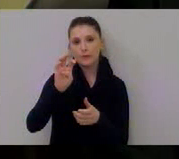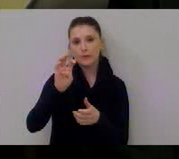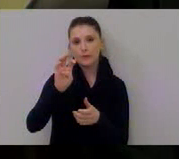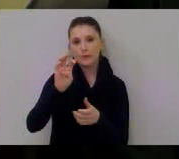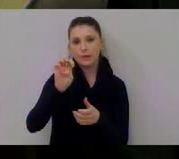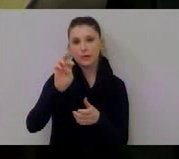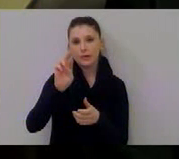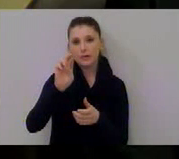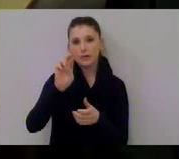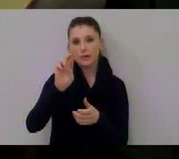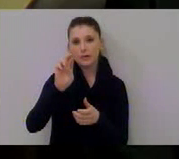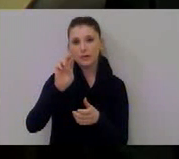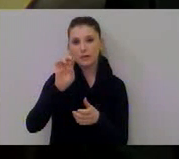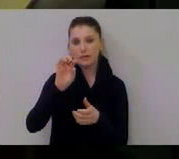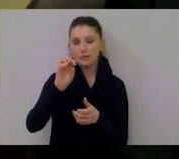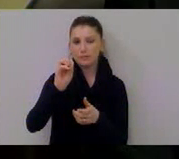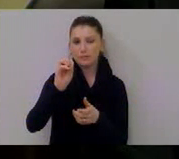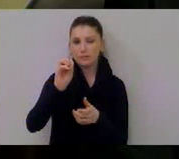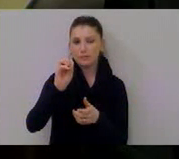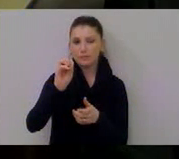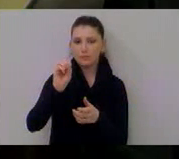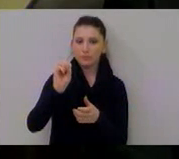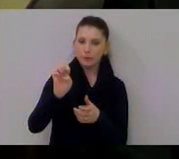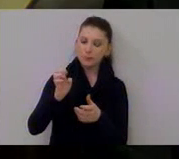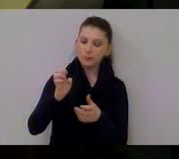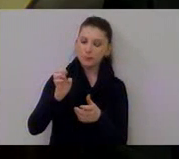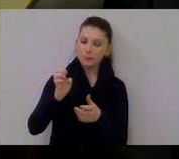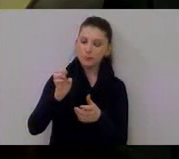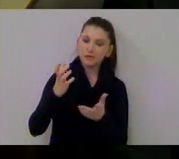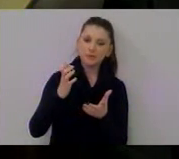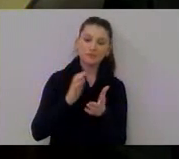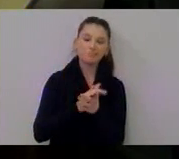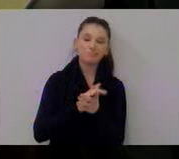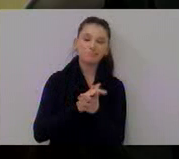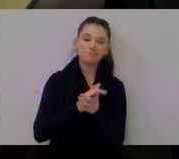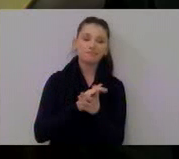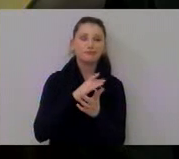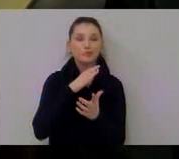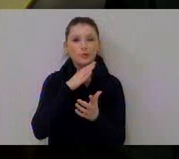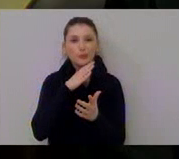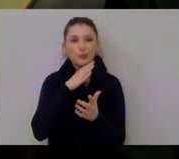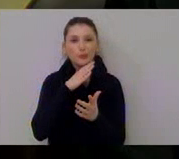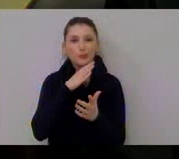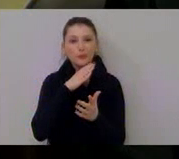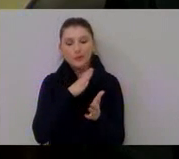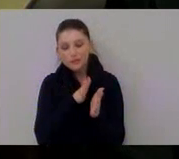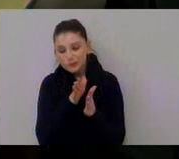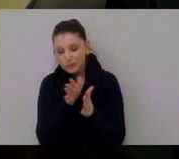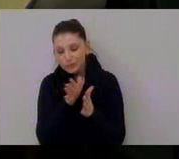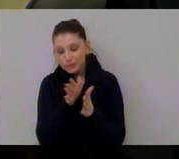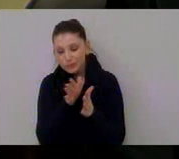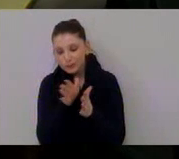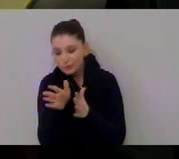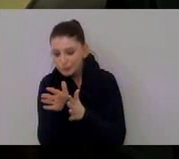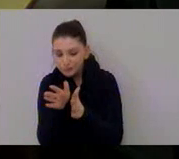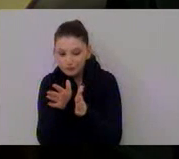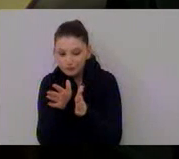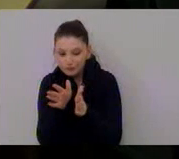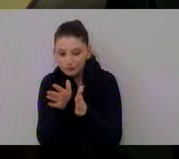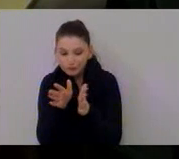Prejudicou o acesso entre Ana Maria, Nossa Senhora da Salete